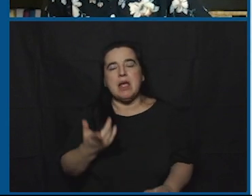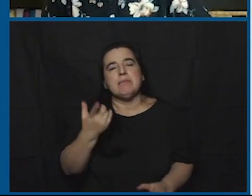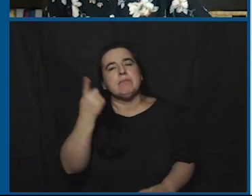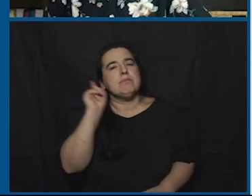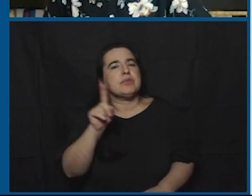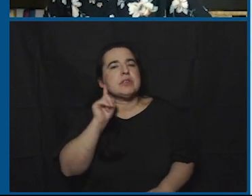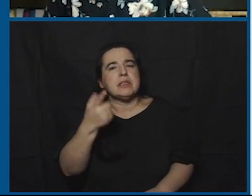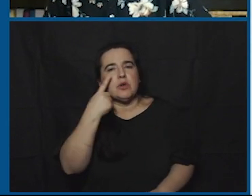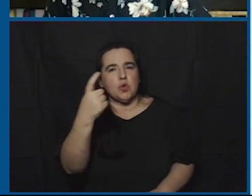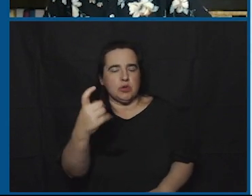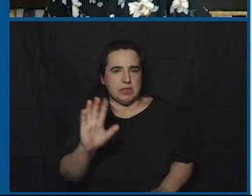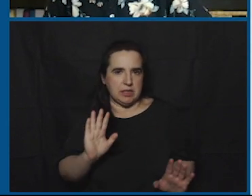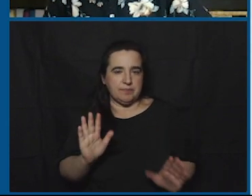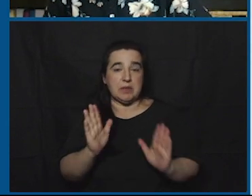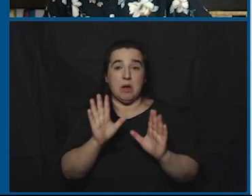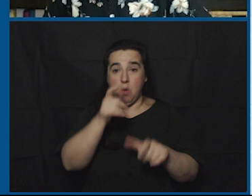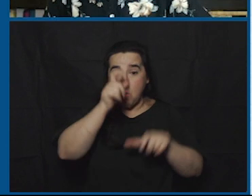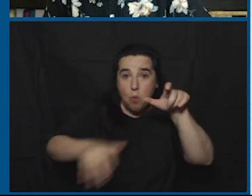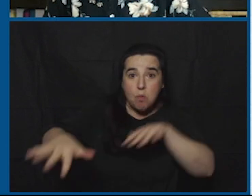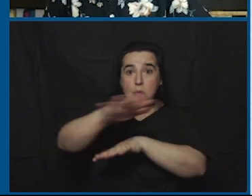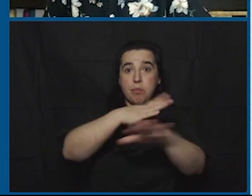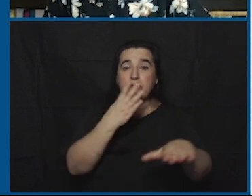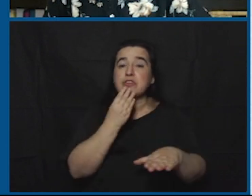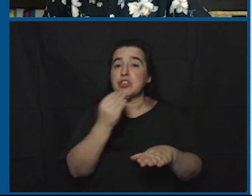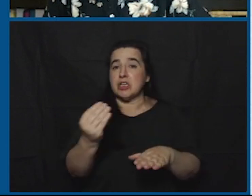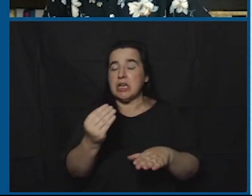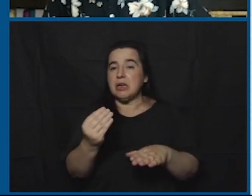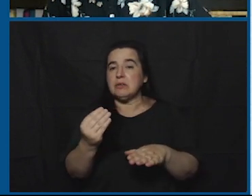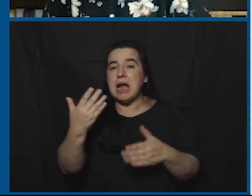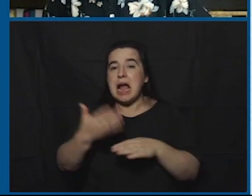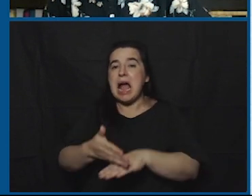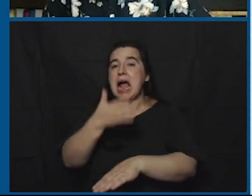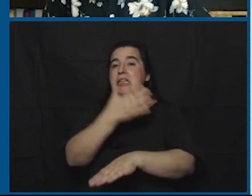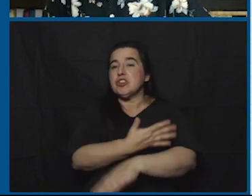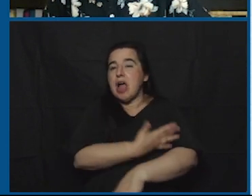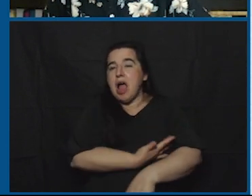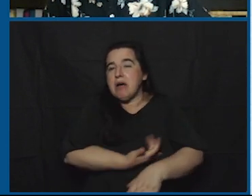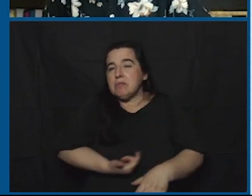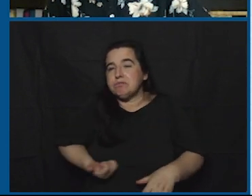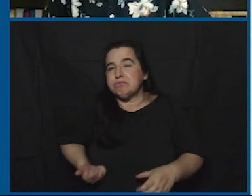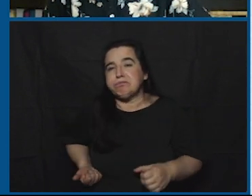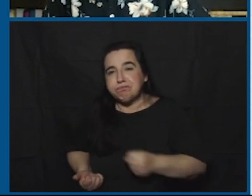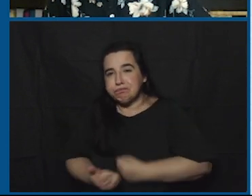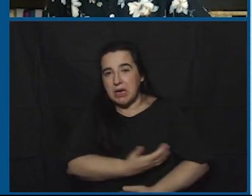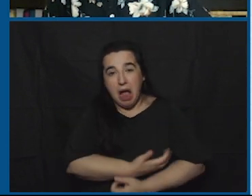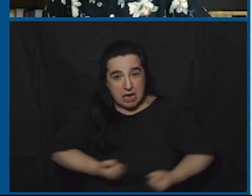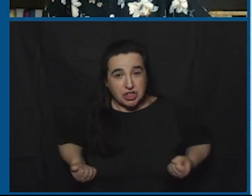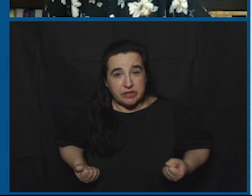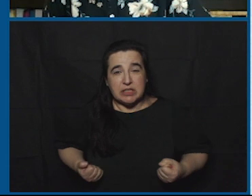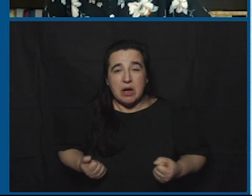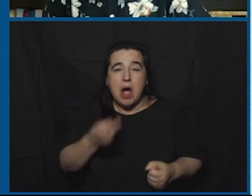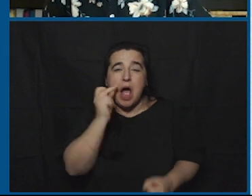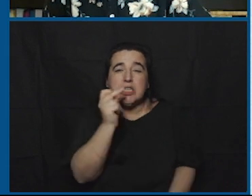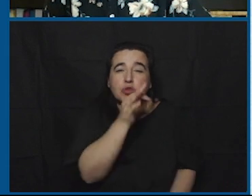aqui alguma coisa. O povo de Israel vinha de uma escravidão de 400 anos. E